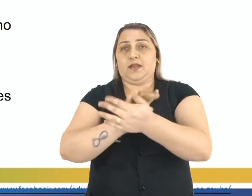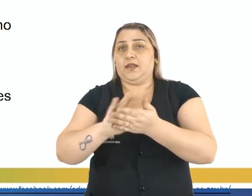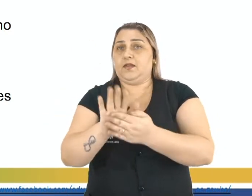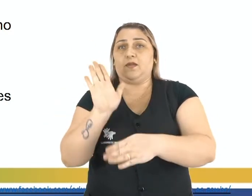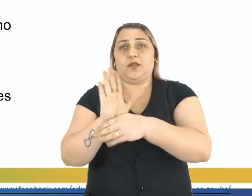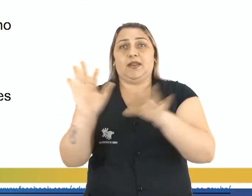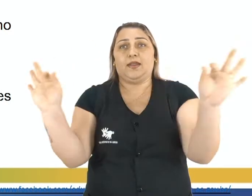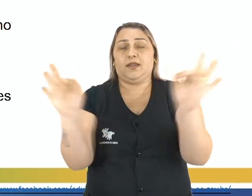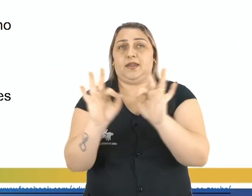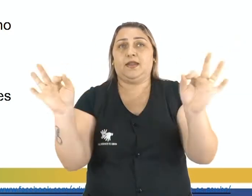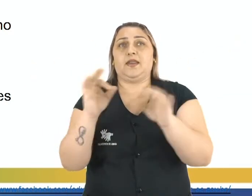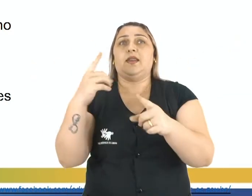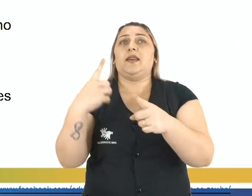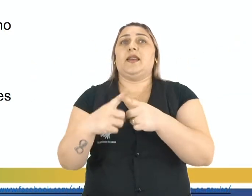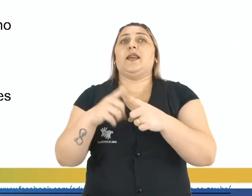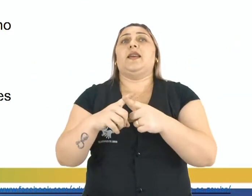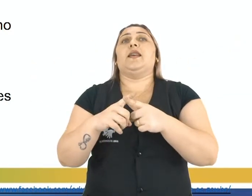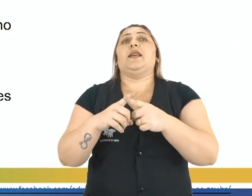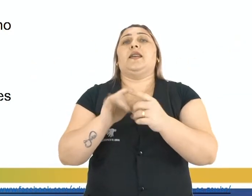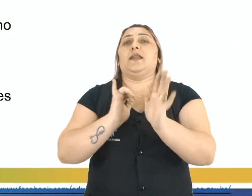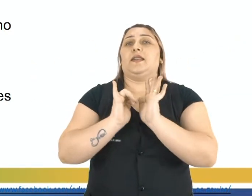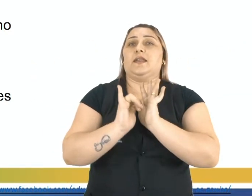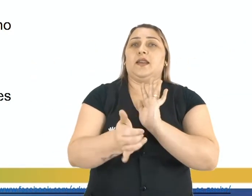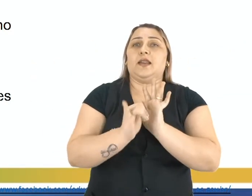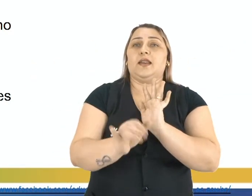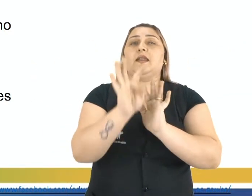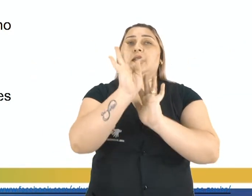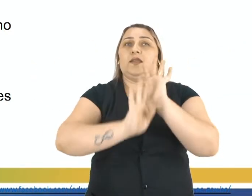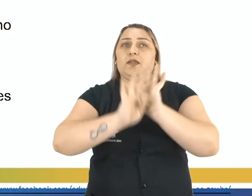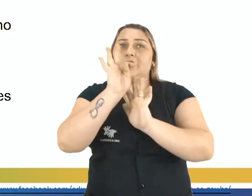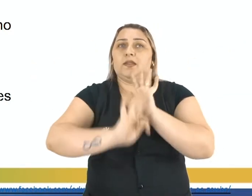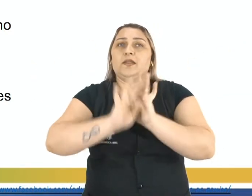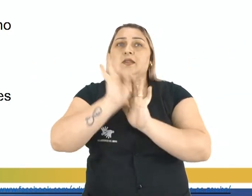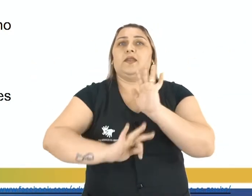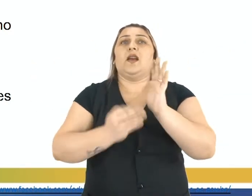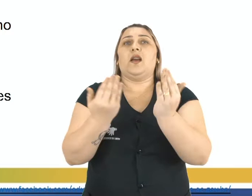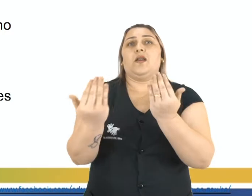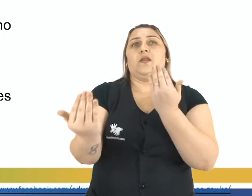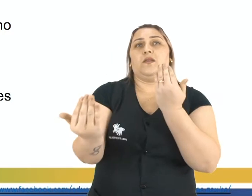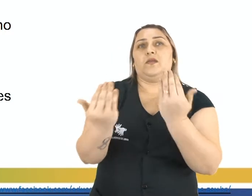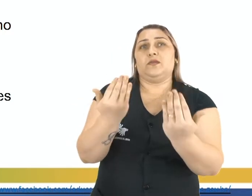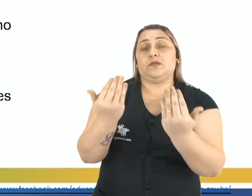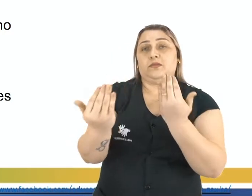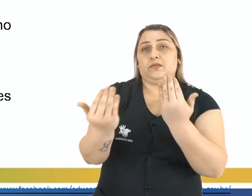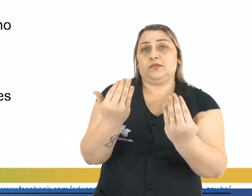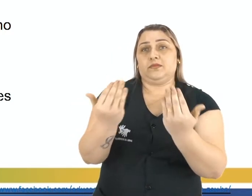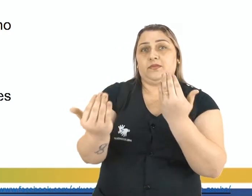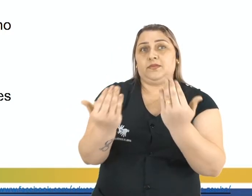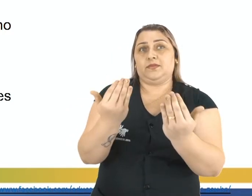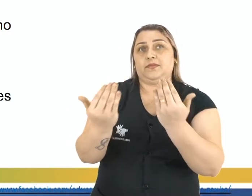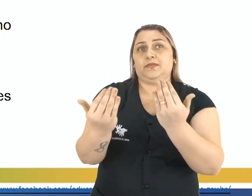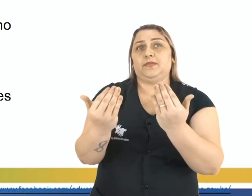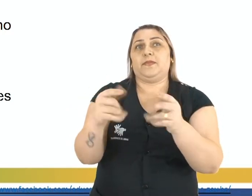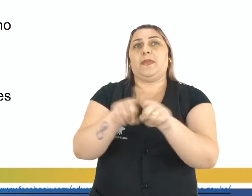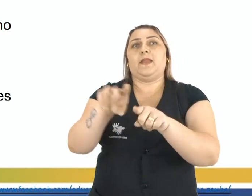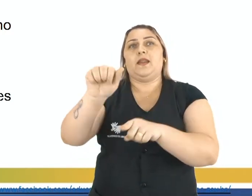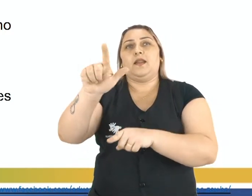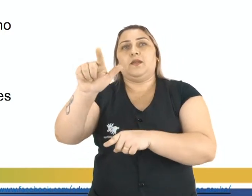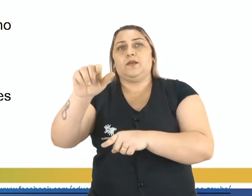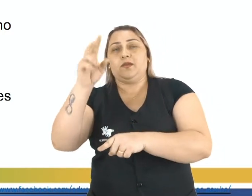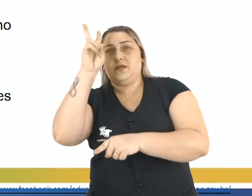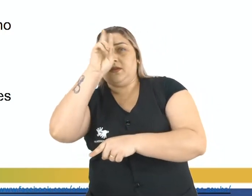credibilidade. Pequenas narrativas a respeito do texto, da situação a ser defendida, as